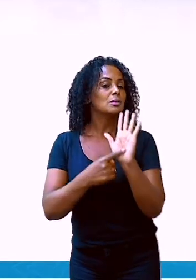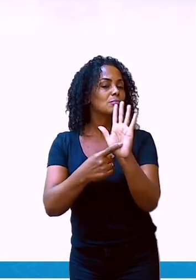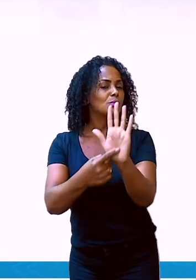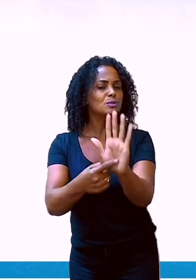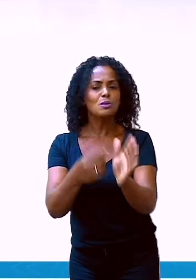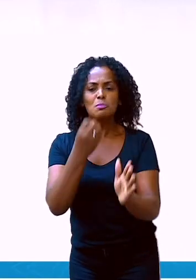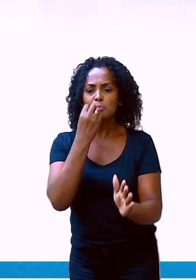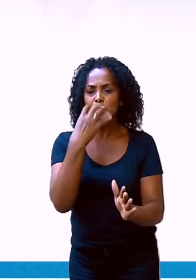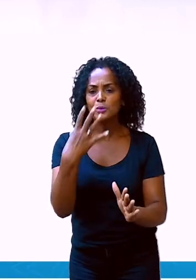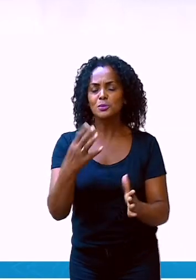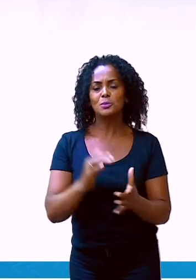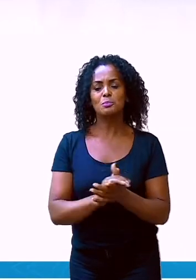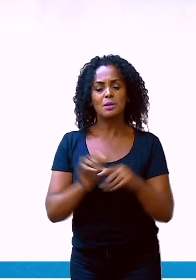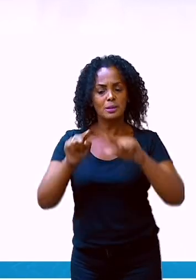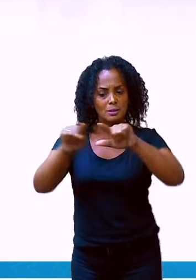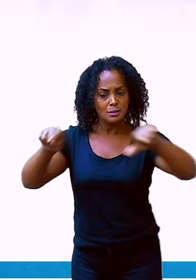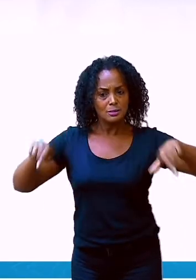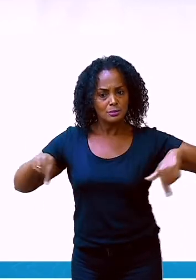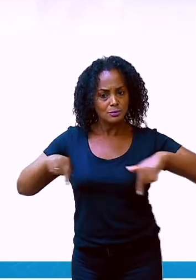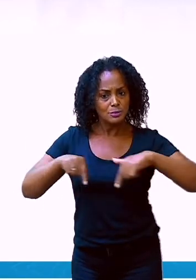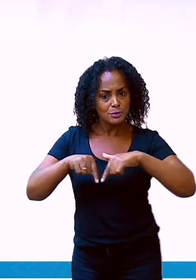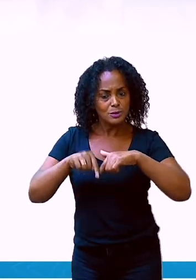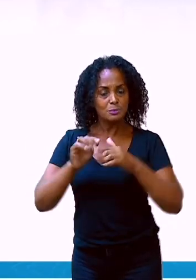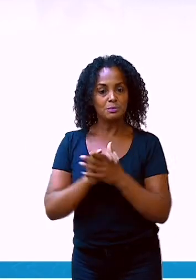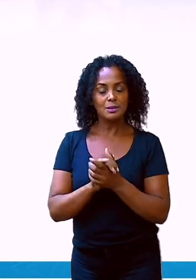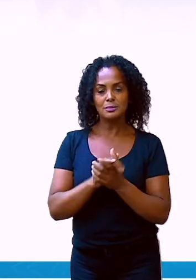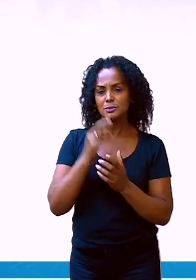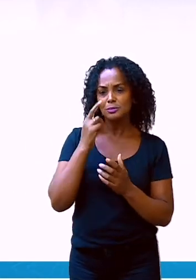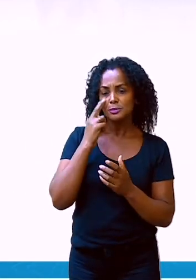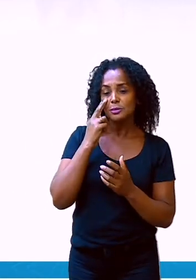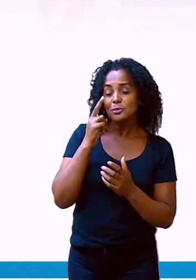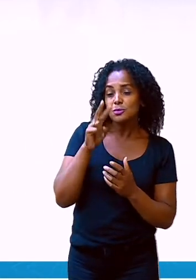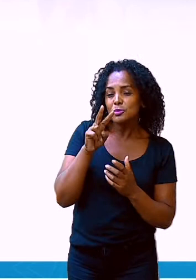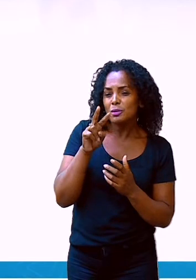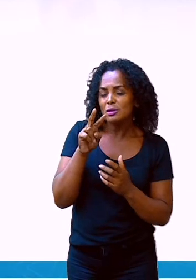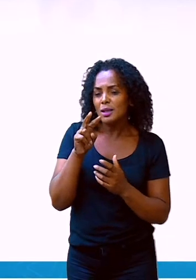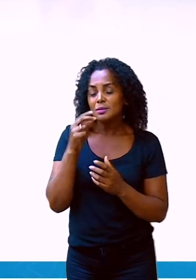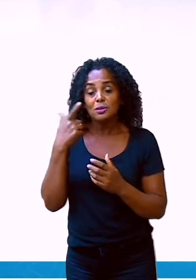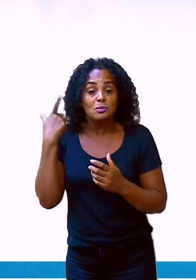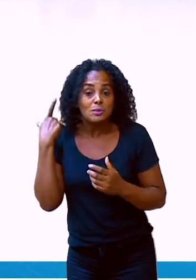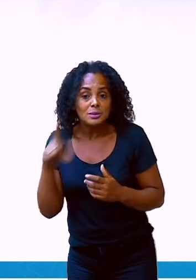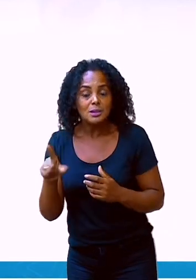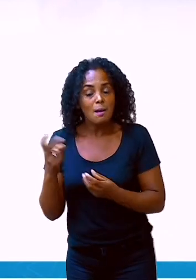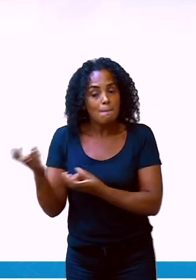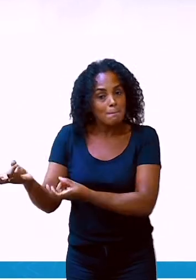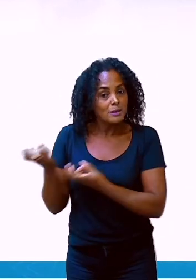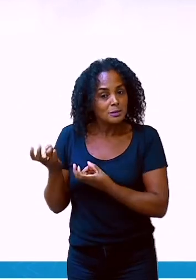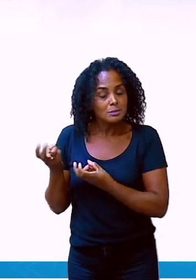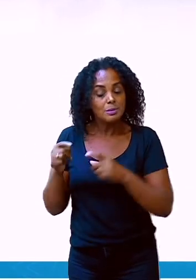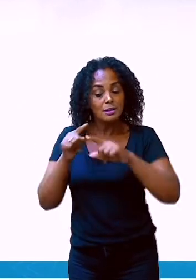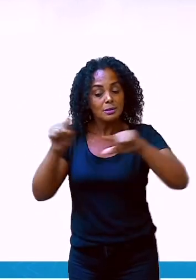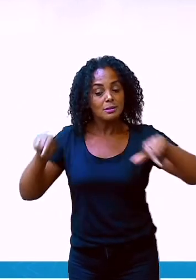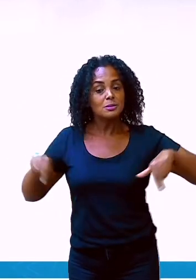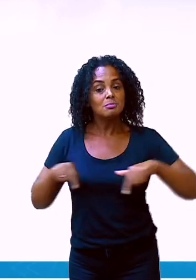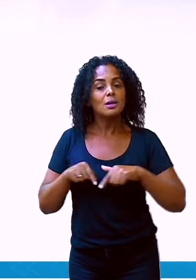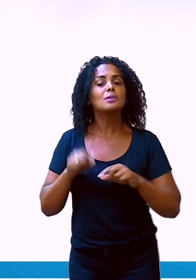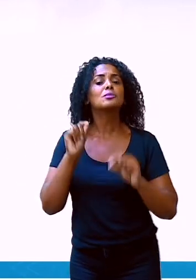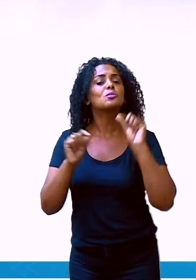bem o espaço que ela escolheu. Só de olhar, nós já conseguimos perceber que espaço é este, não é